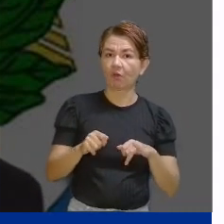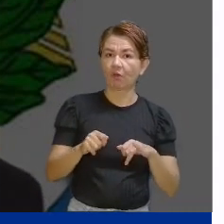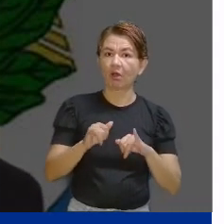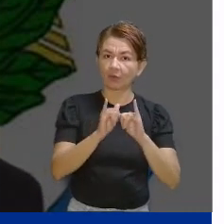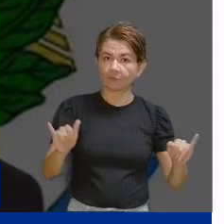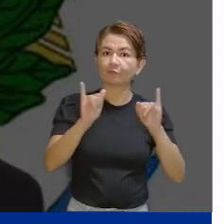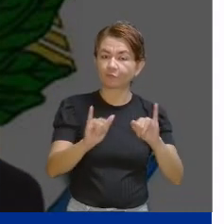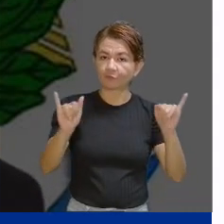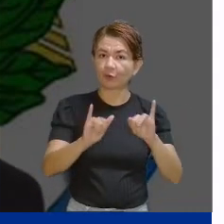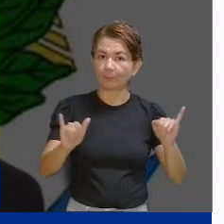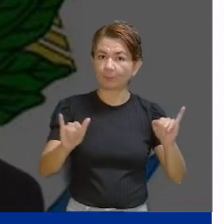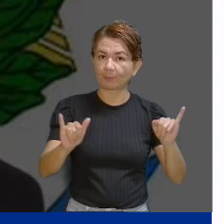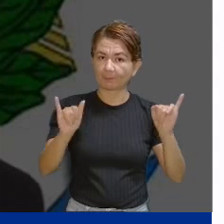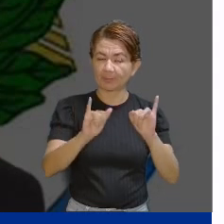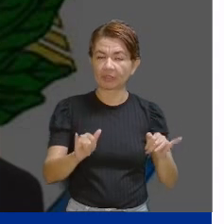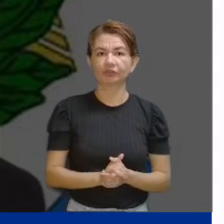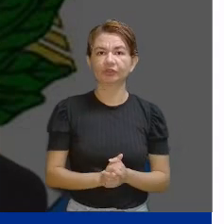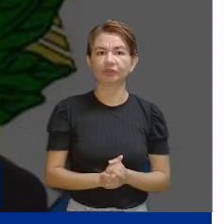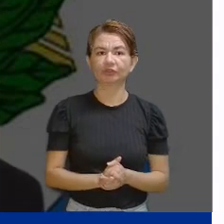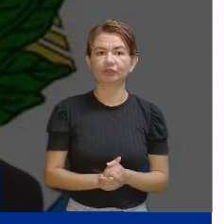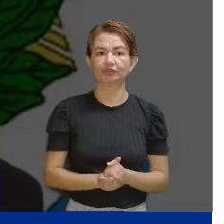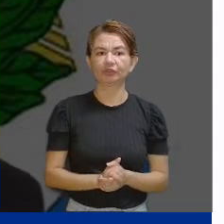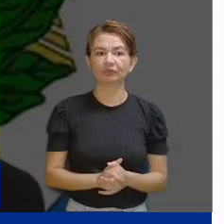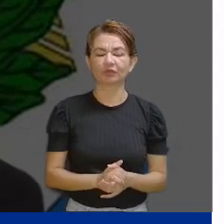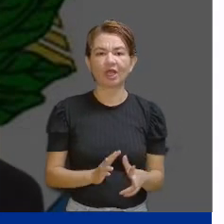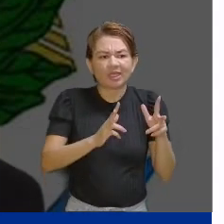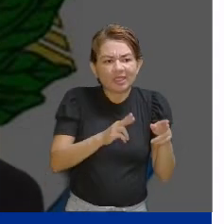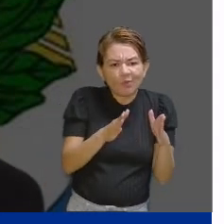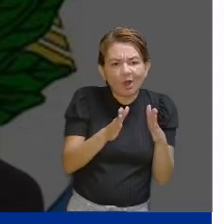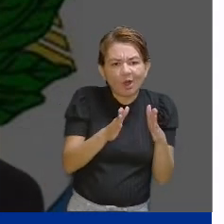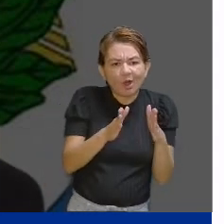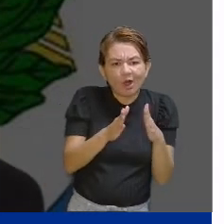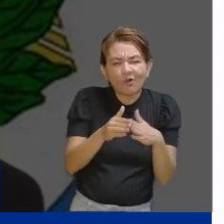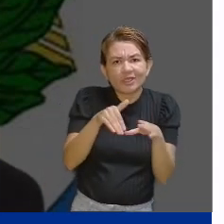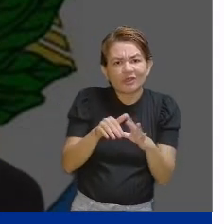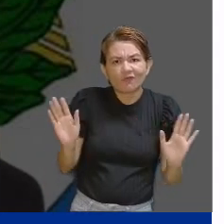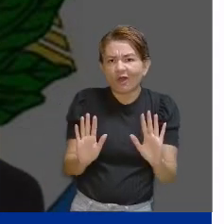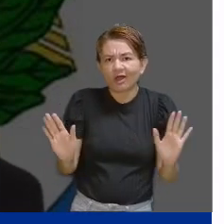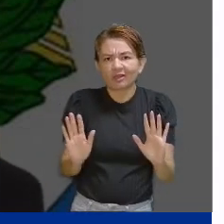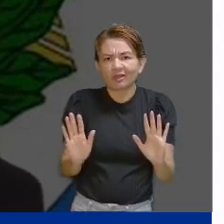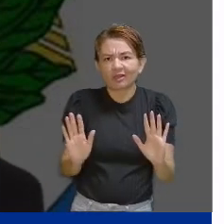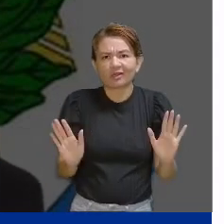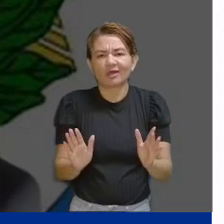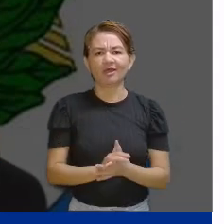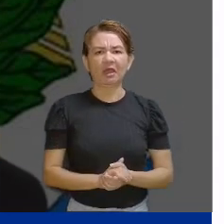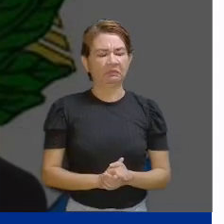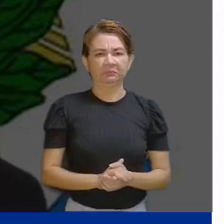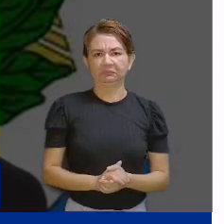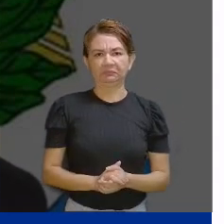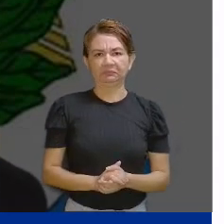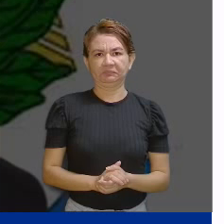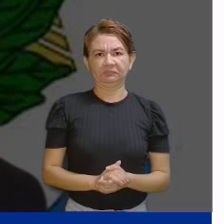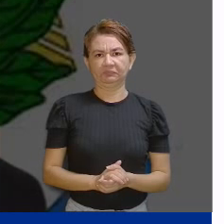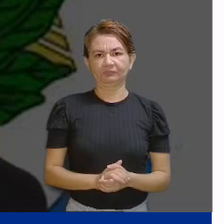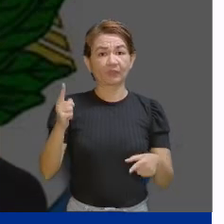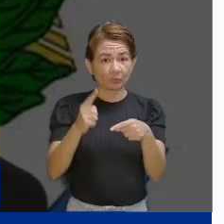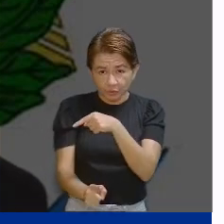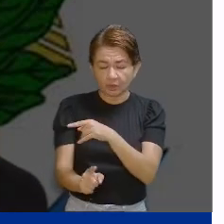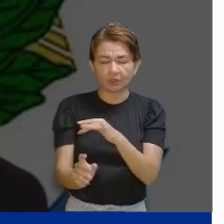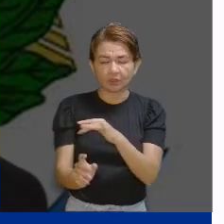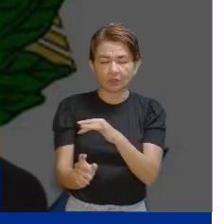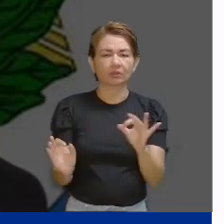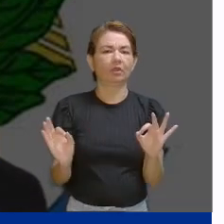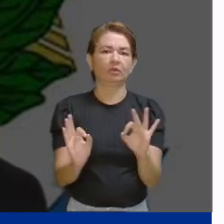informativo e não esteja vinculada a pedido de votos ou autopromoção, não é considerada conduta